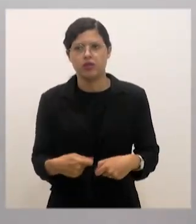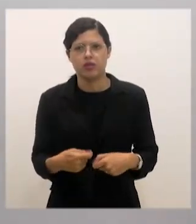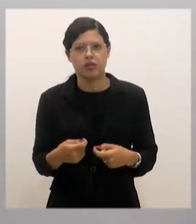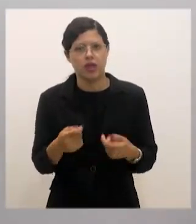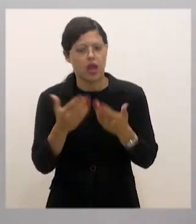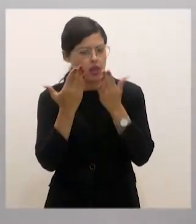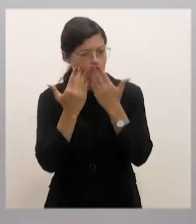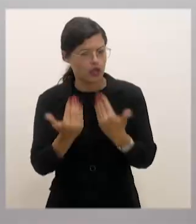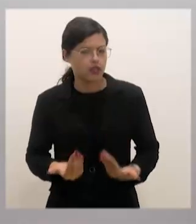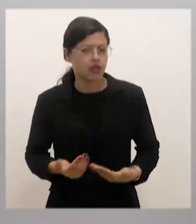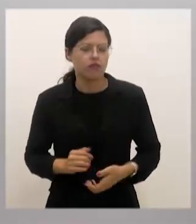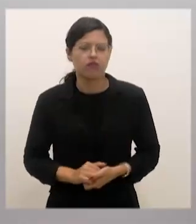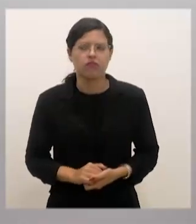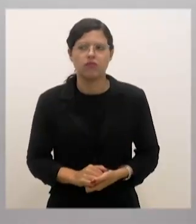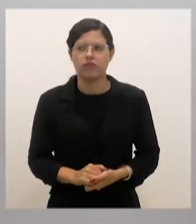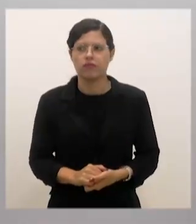superposição.